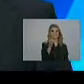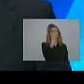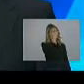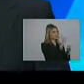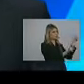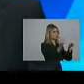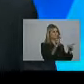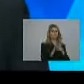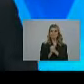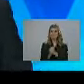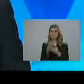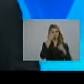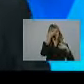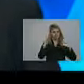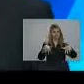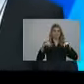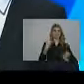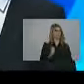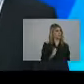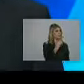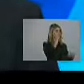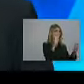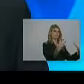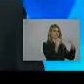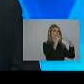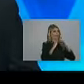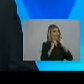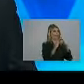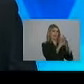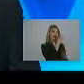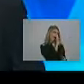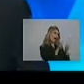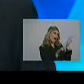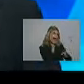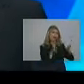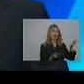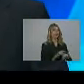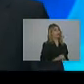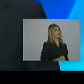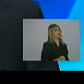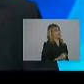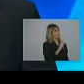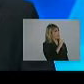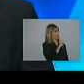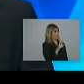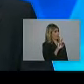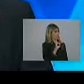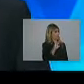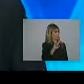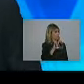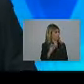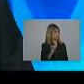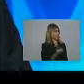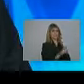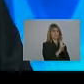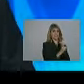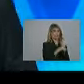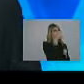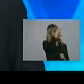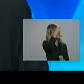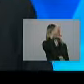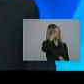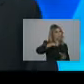os presentes aqui na plateia, todos que nos assistem em suas casas. Candidato Crivella, a municipalização